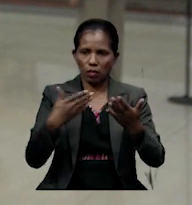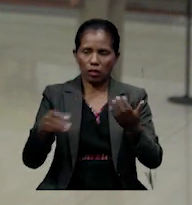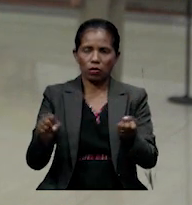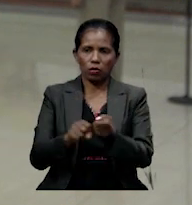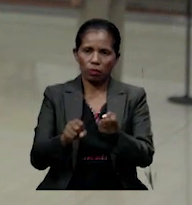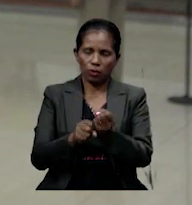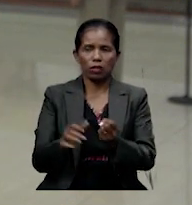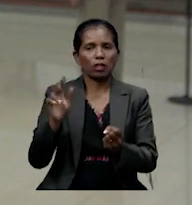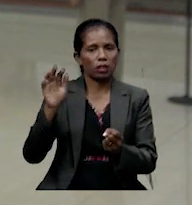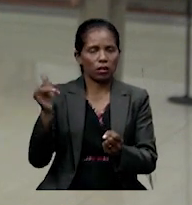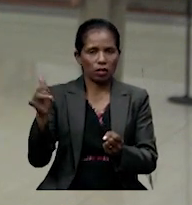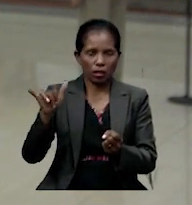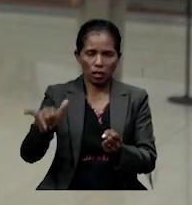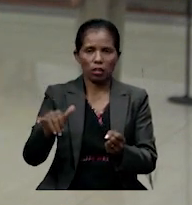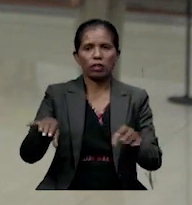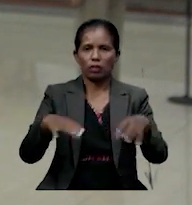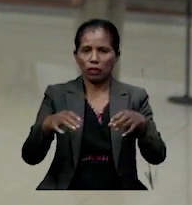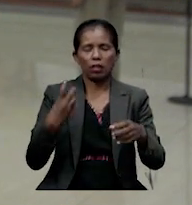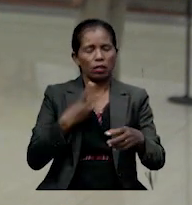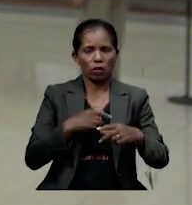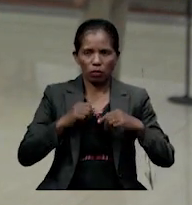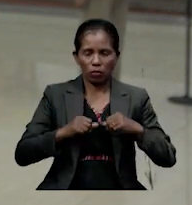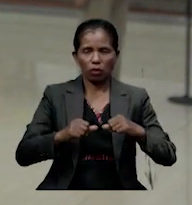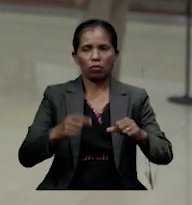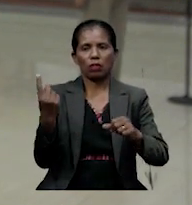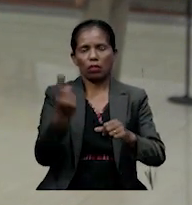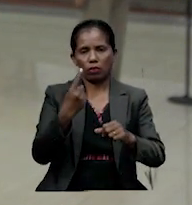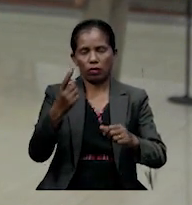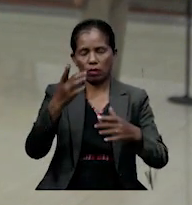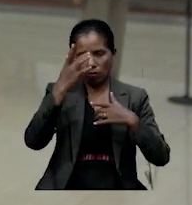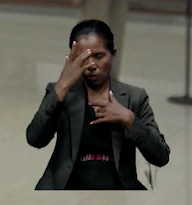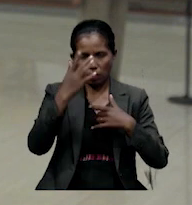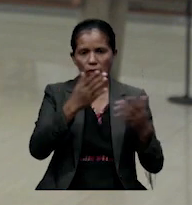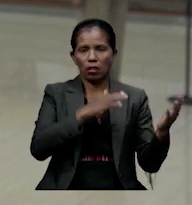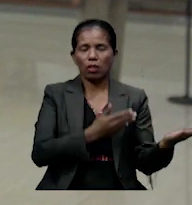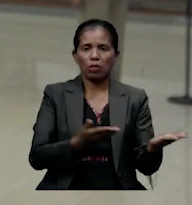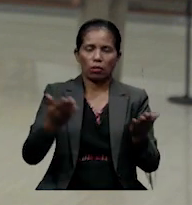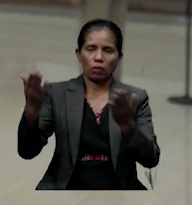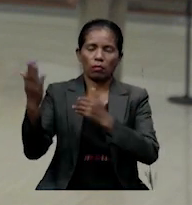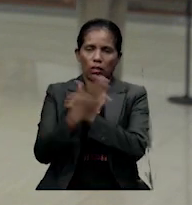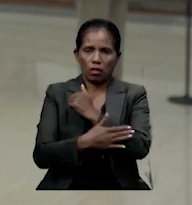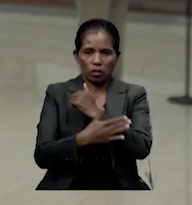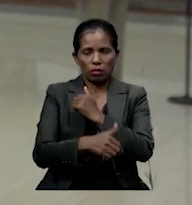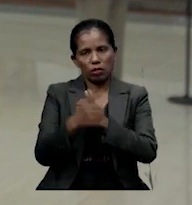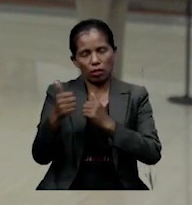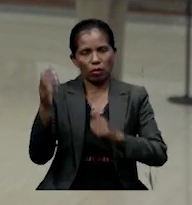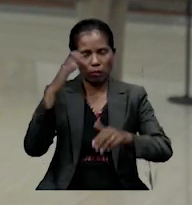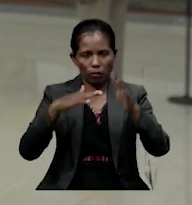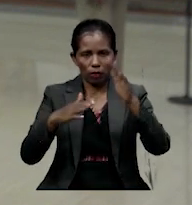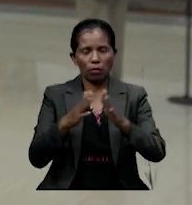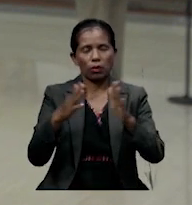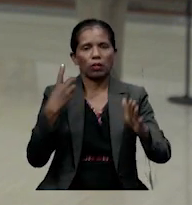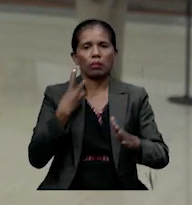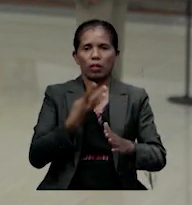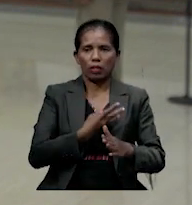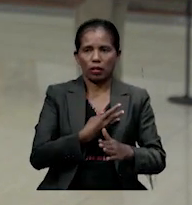serviço então ita continua na fatin moras haruka ba liur ne problema boti de ba ita lilu ba tenação.